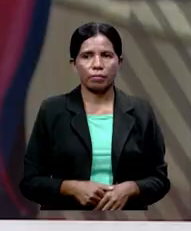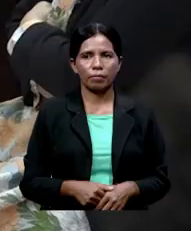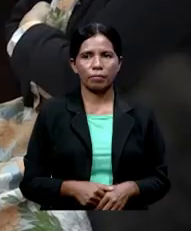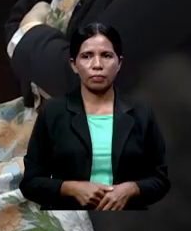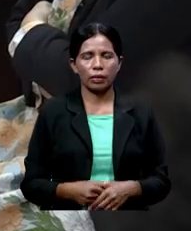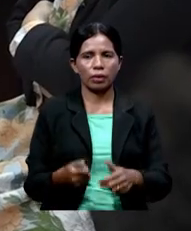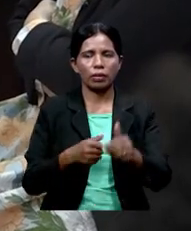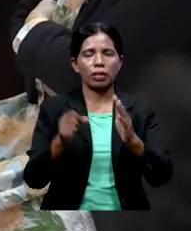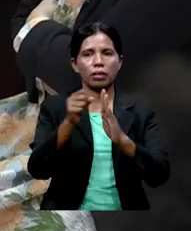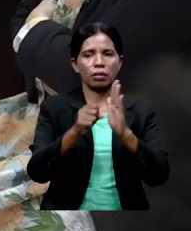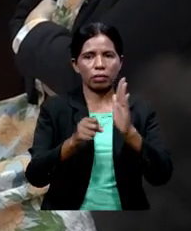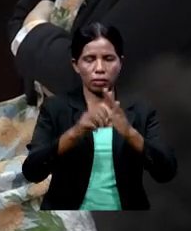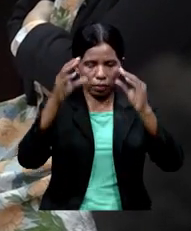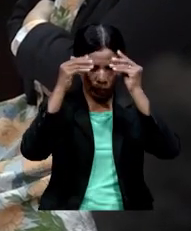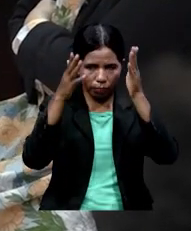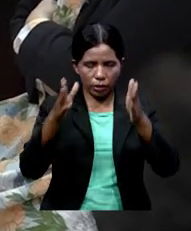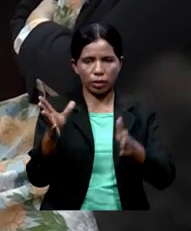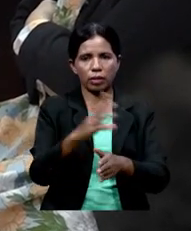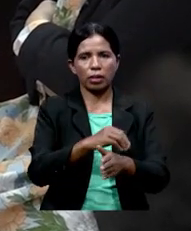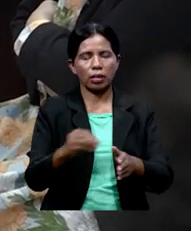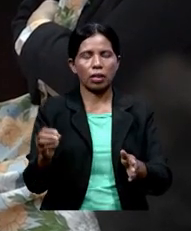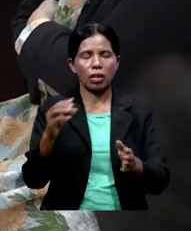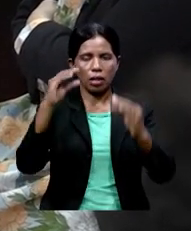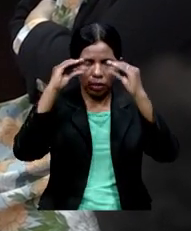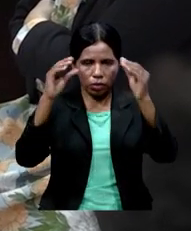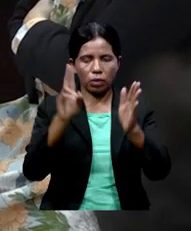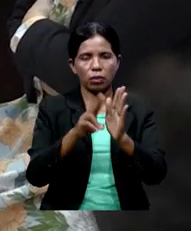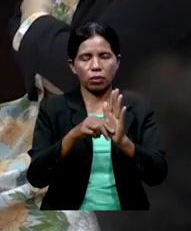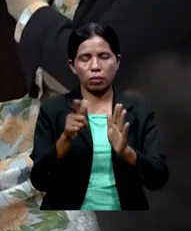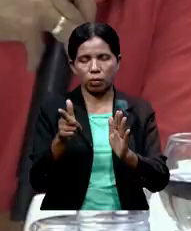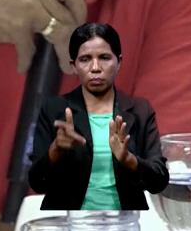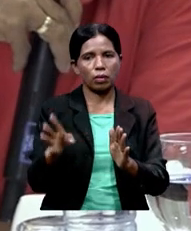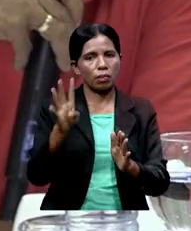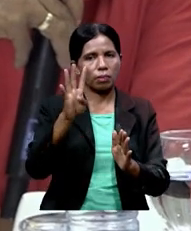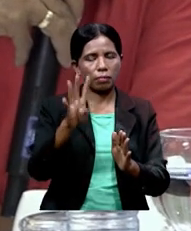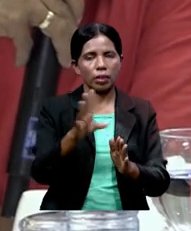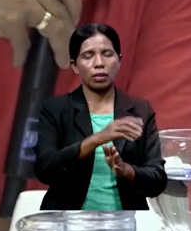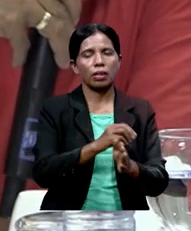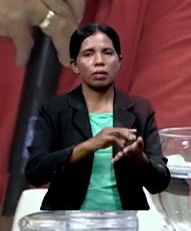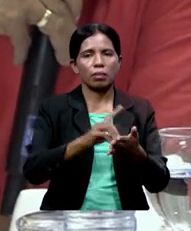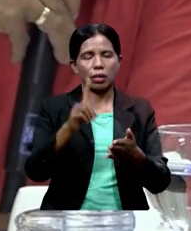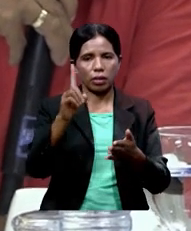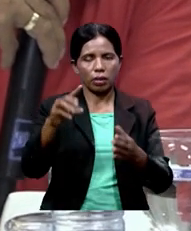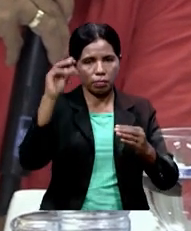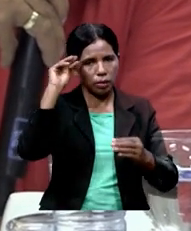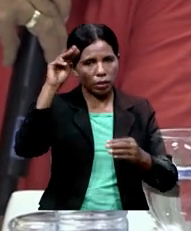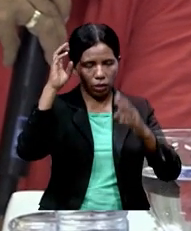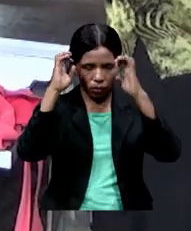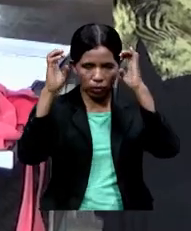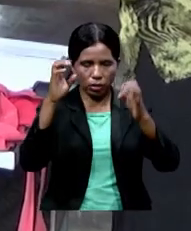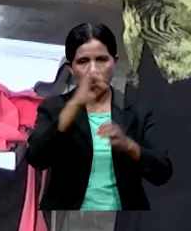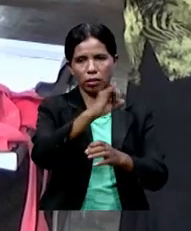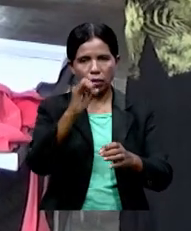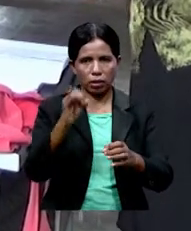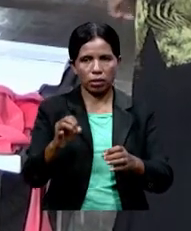Tuir estatuto carreira docente, cada professor tem que anorin horas ranura singhat e a semana ida nilaran. Mai be, Ministério da Educação identifica professor Balung e a